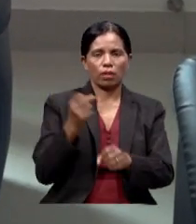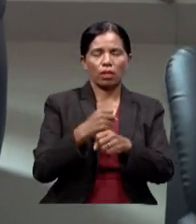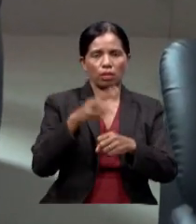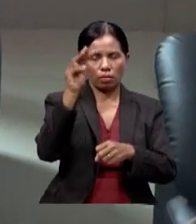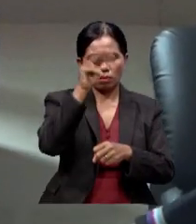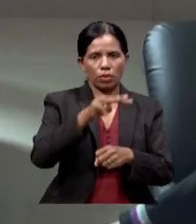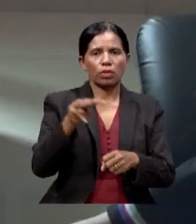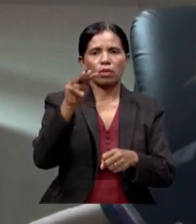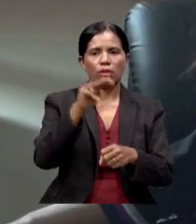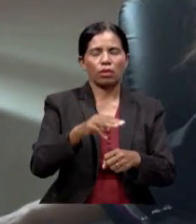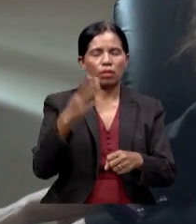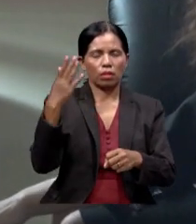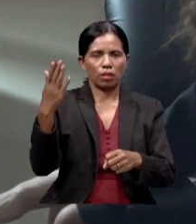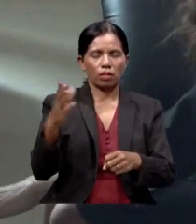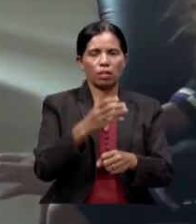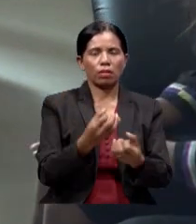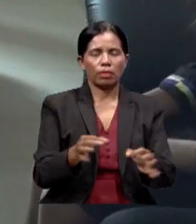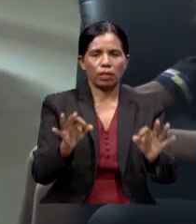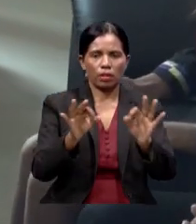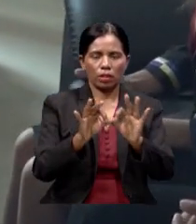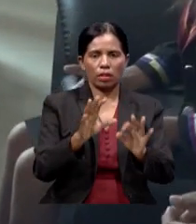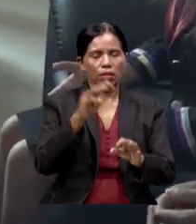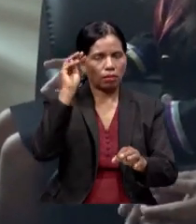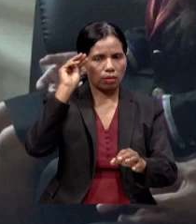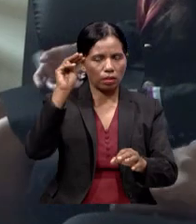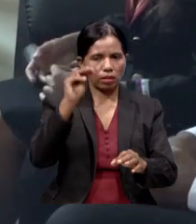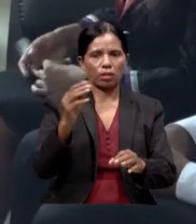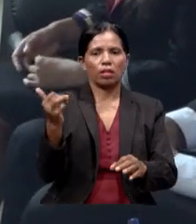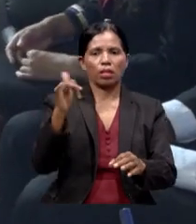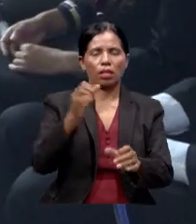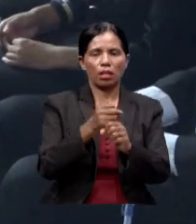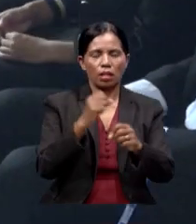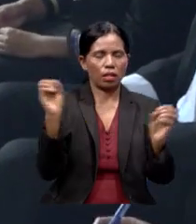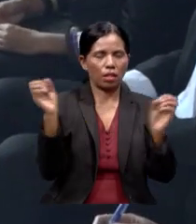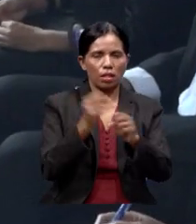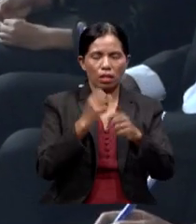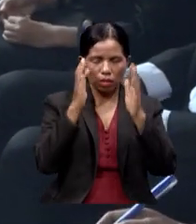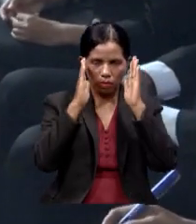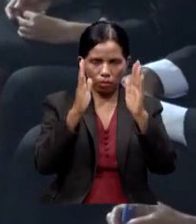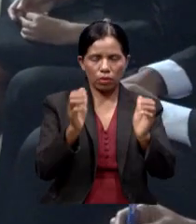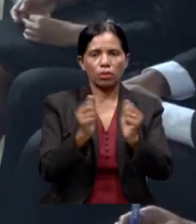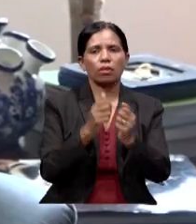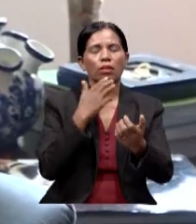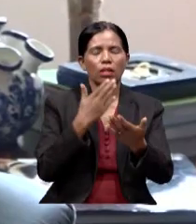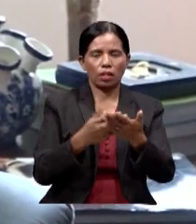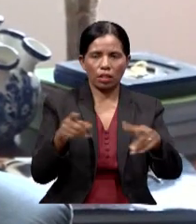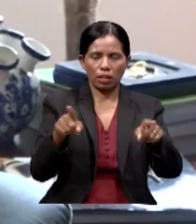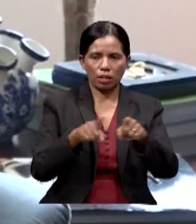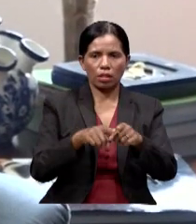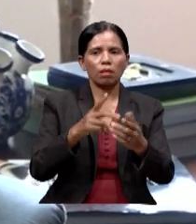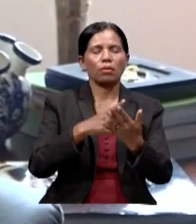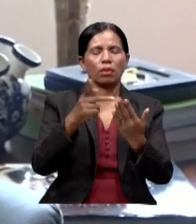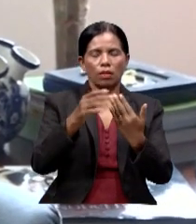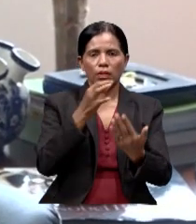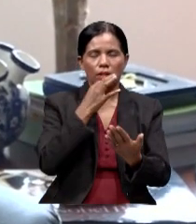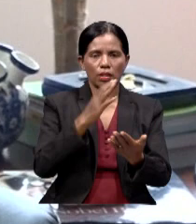monitorização e a área prioridade balum nebemak ministério relevante sira la halo controlo hodiak, maknesan programa merenda